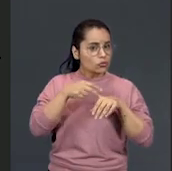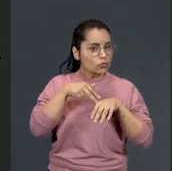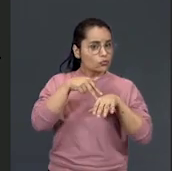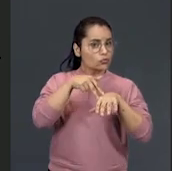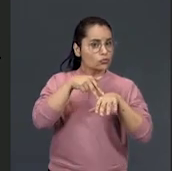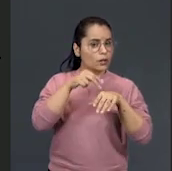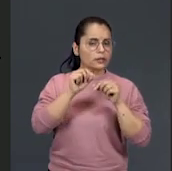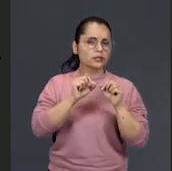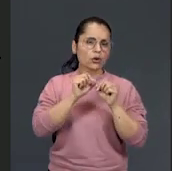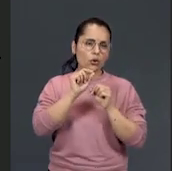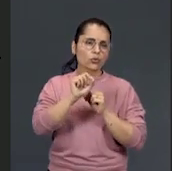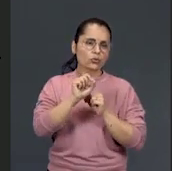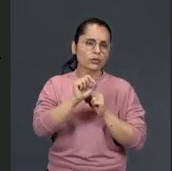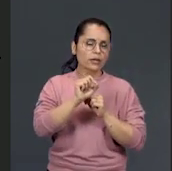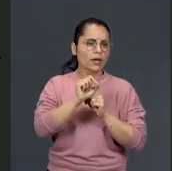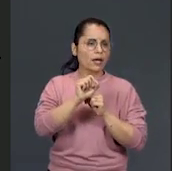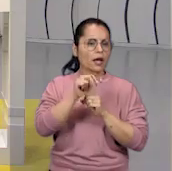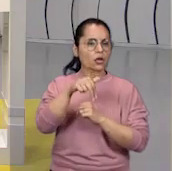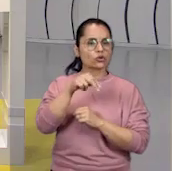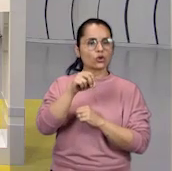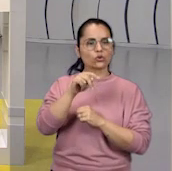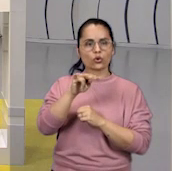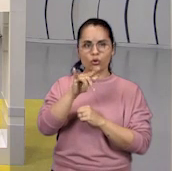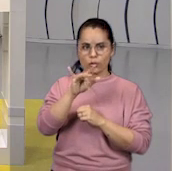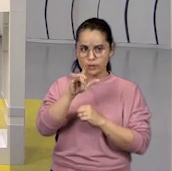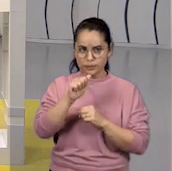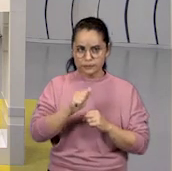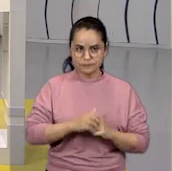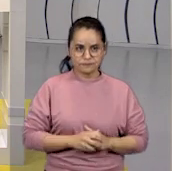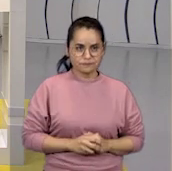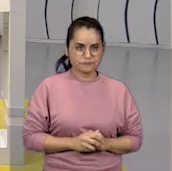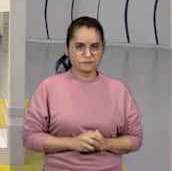tá? Então, isso que é a notocorda.